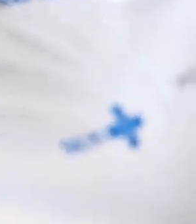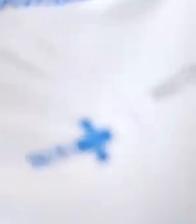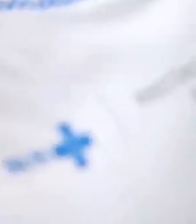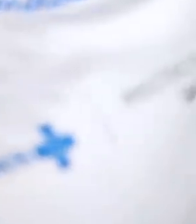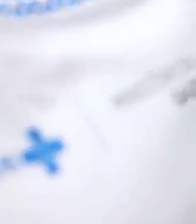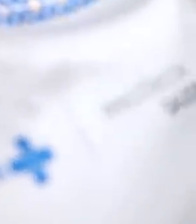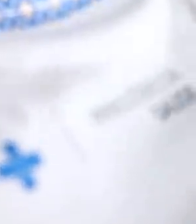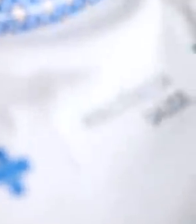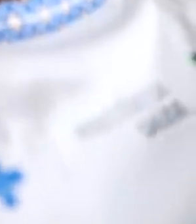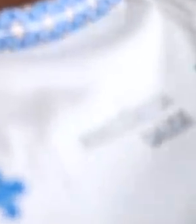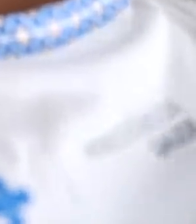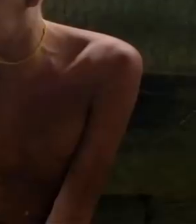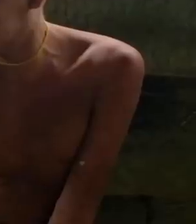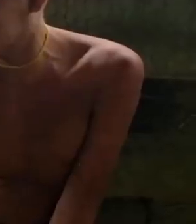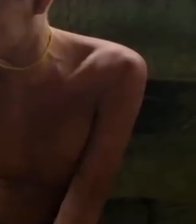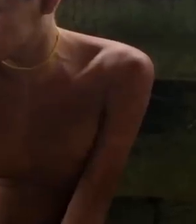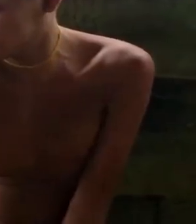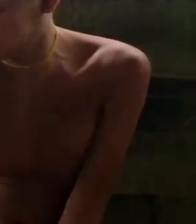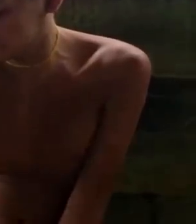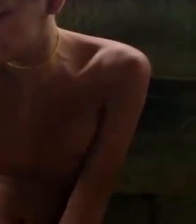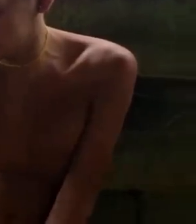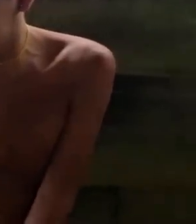E aí